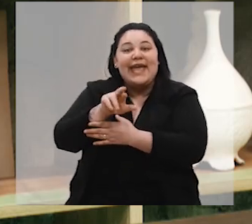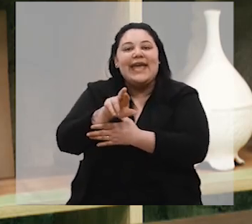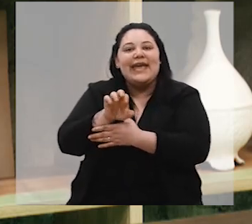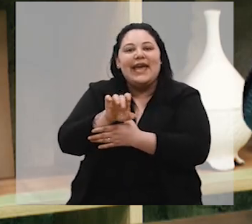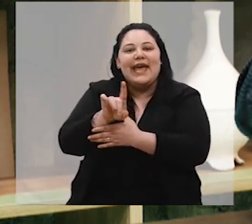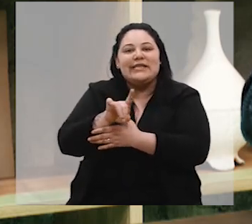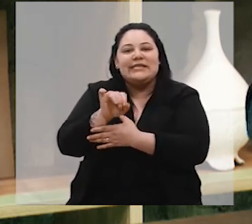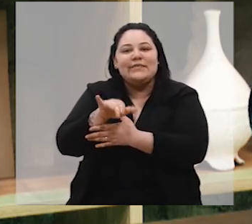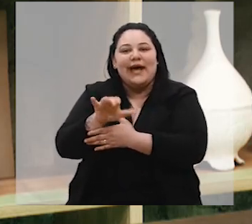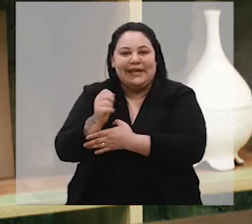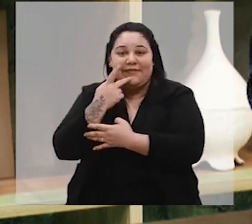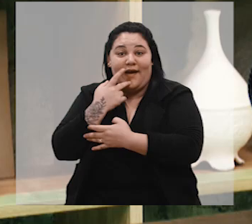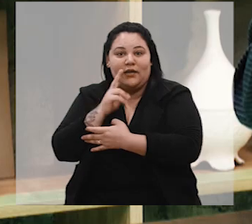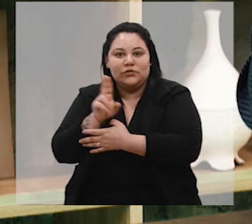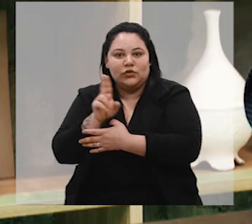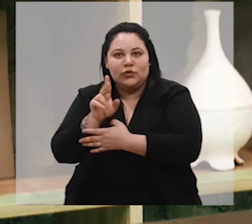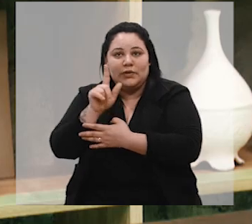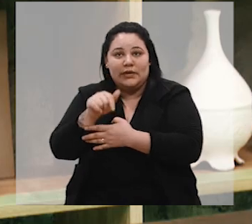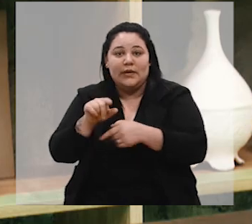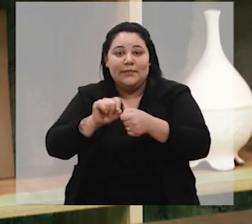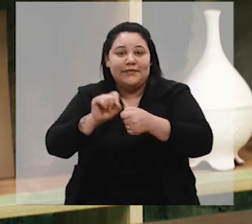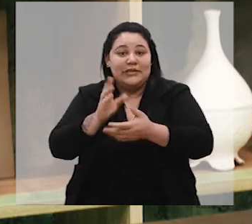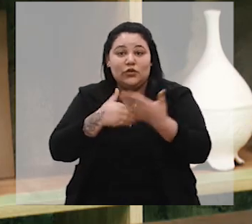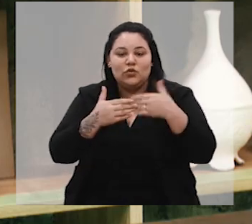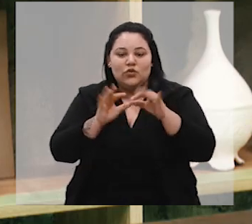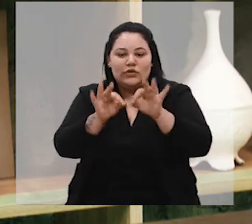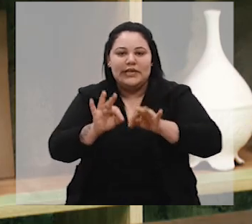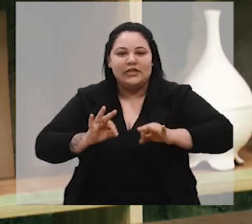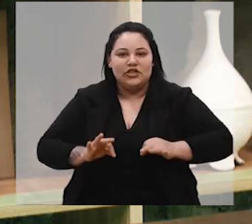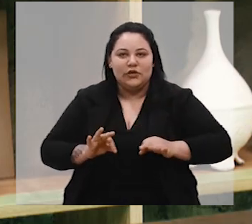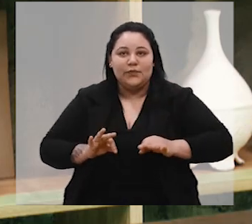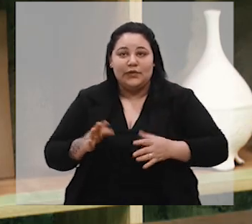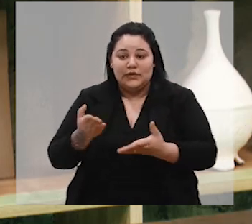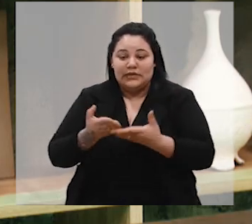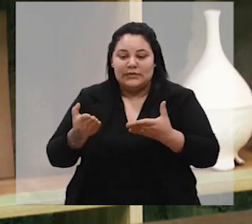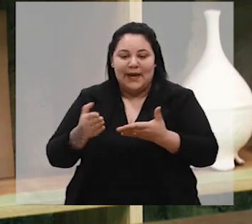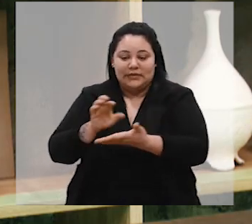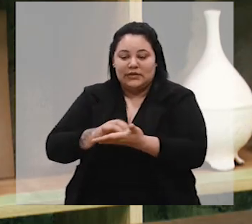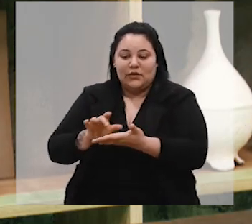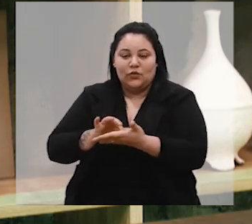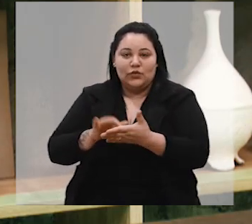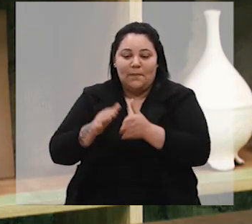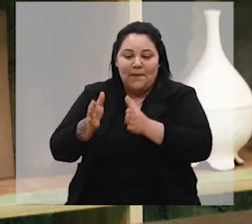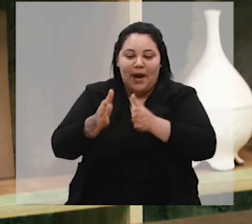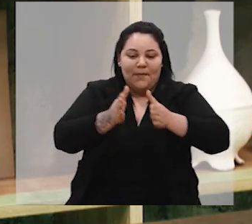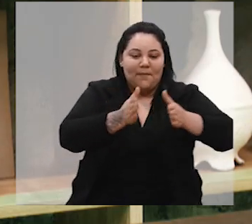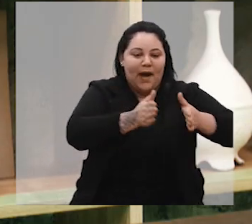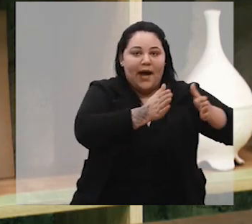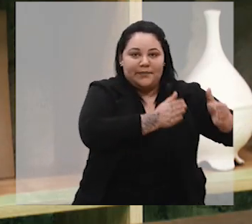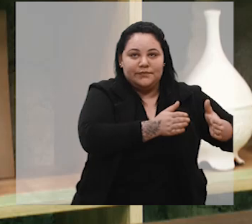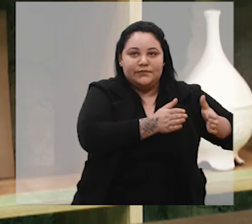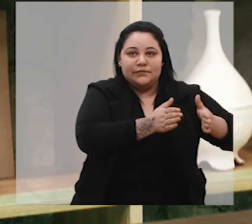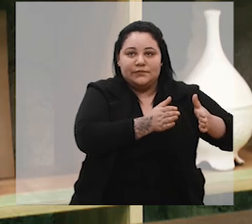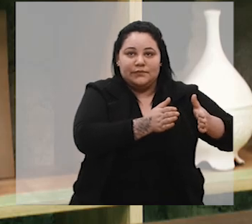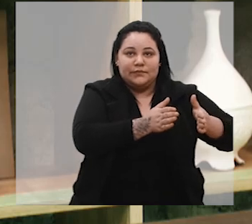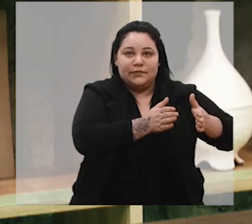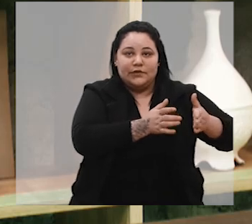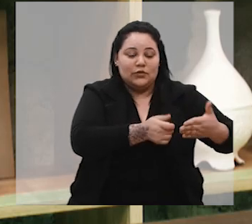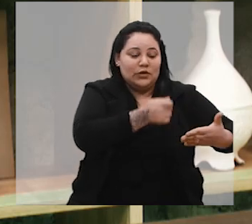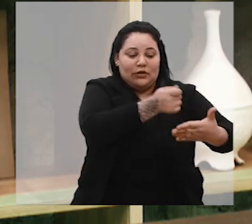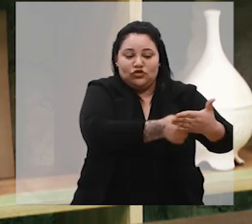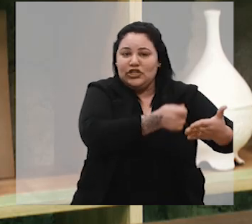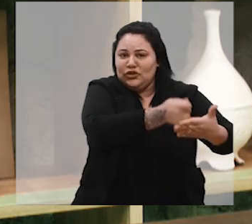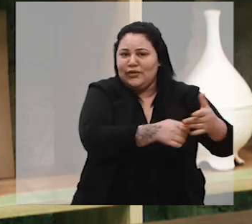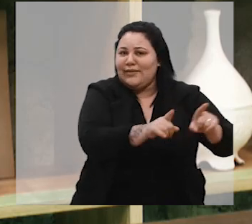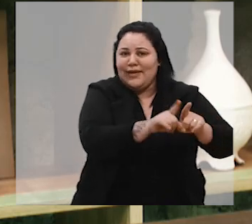Depois, quando se digita o título de todos os eleitores estão cadastrados somente naquele espaço, na urna da sala vizinha, se tu for lá e colocar o teu título,